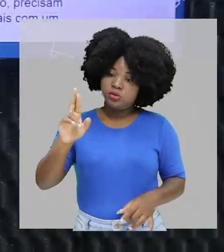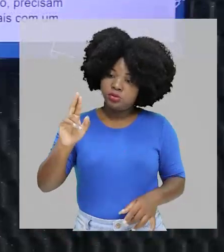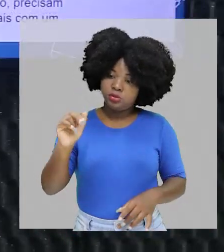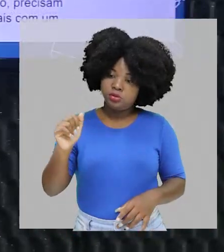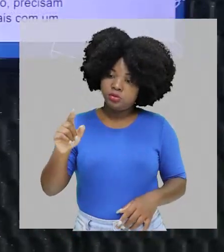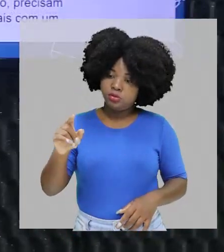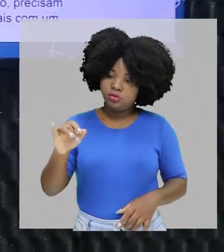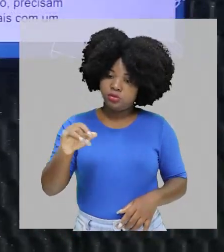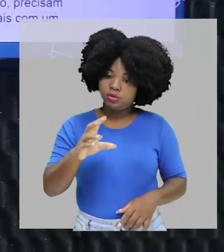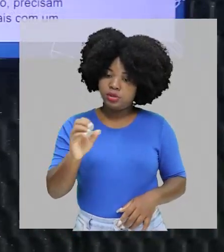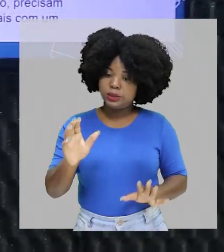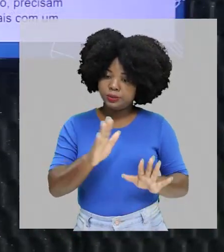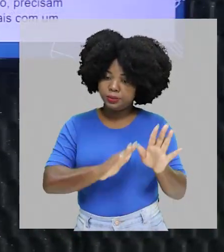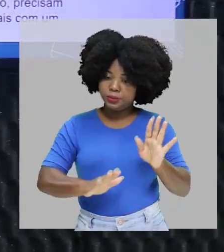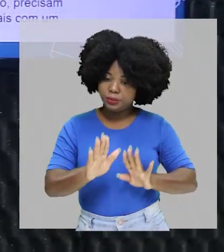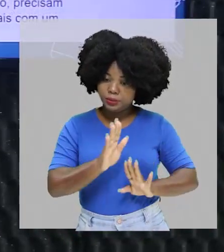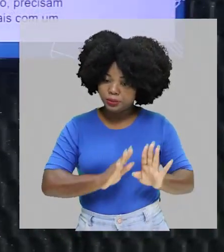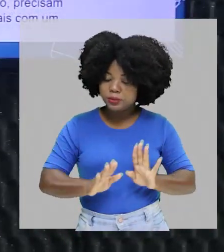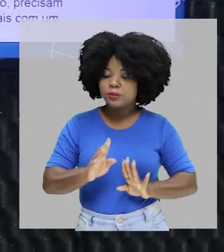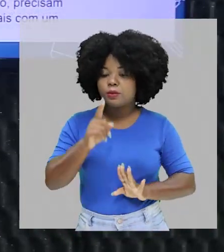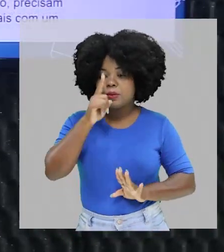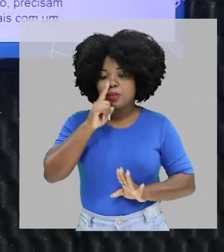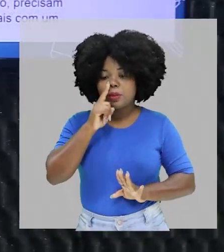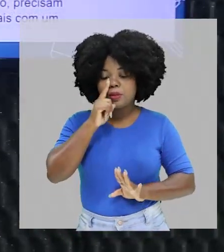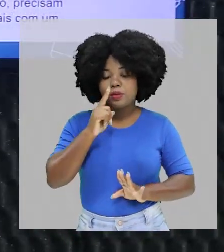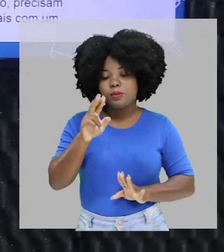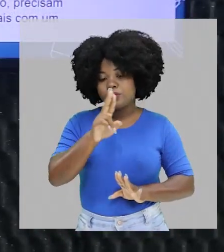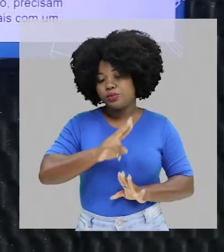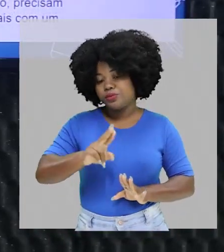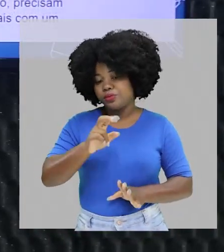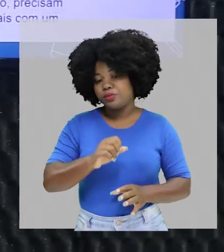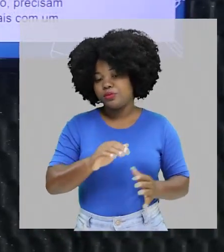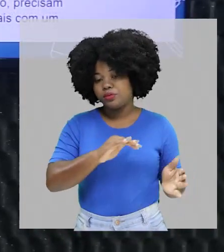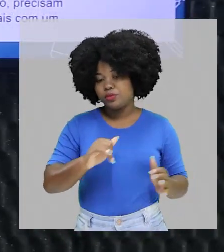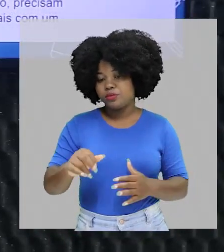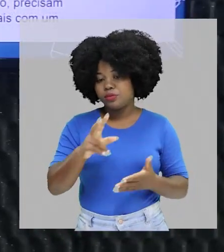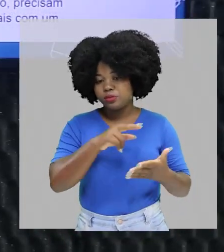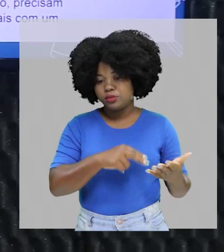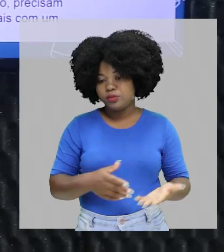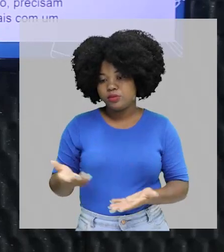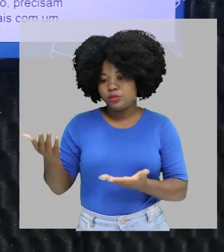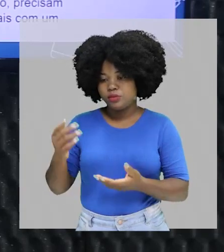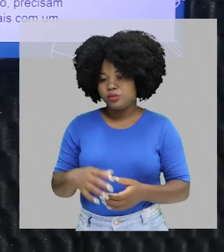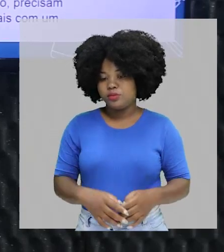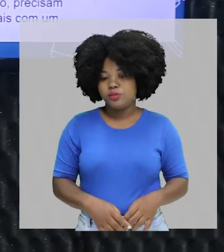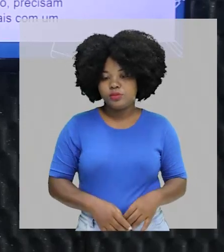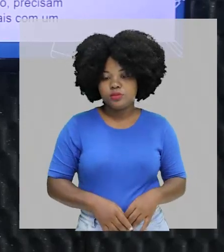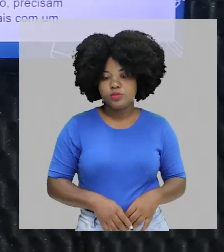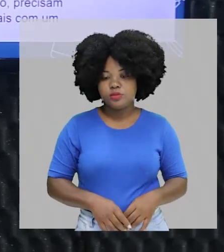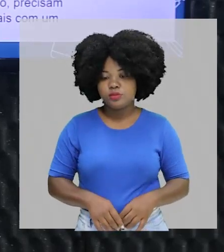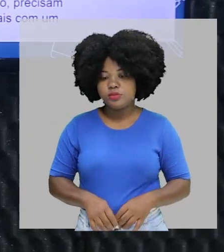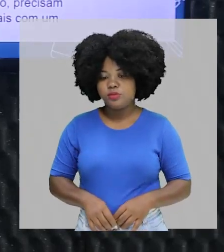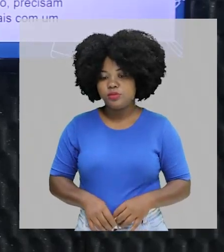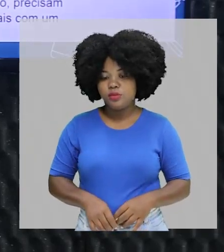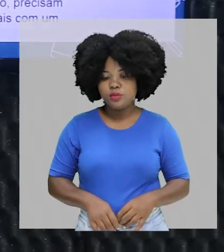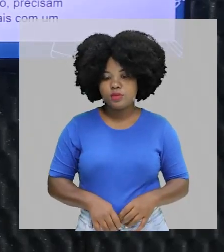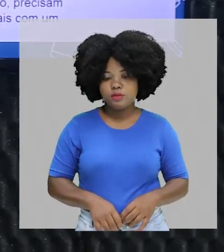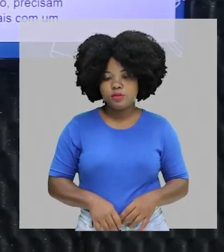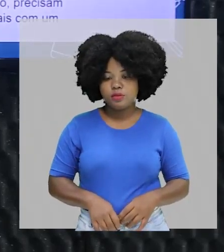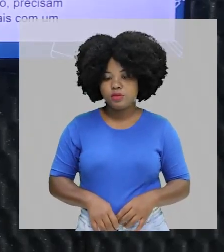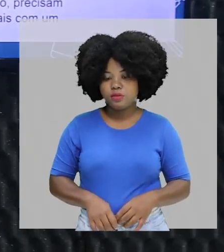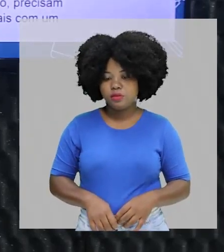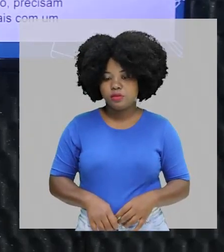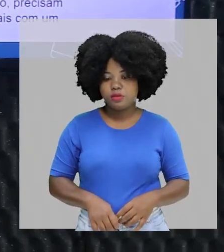o uso da radiação. Assim, os profissionais que realizam esse tipo de exame devem usar um avental